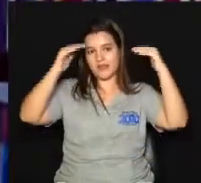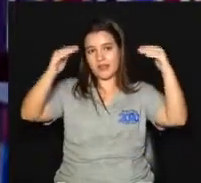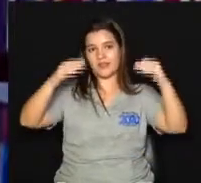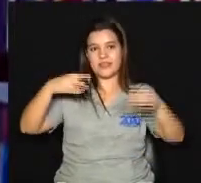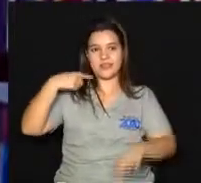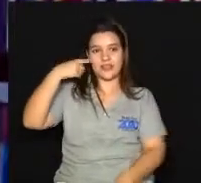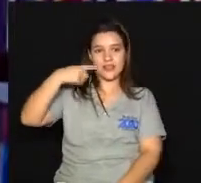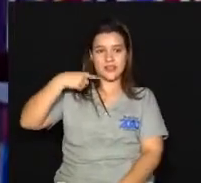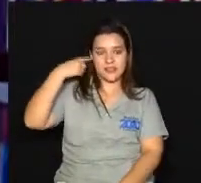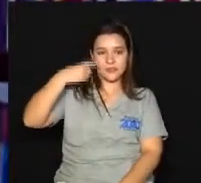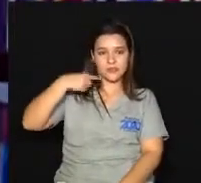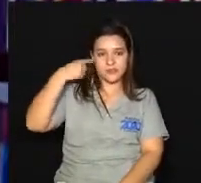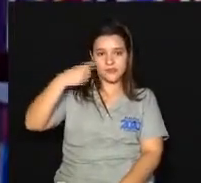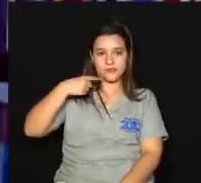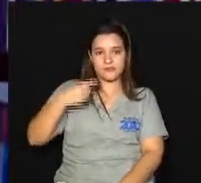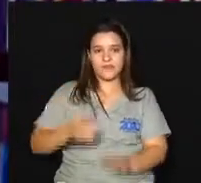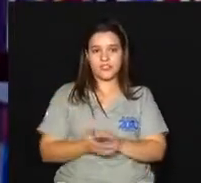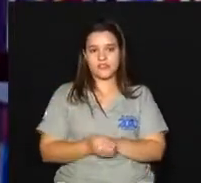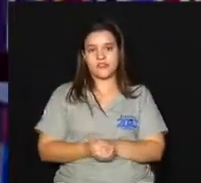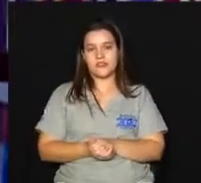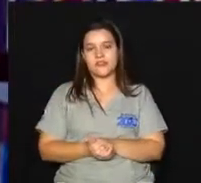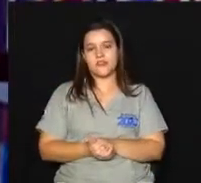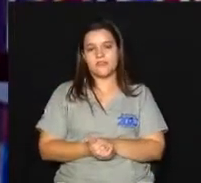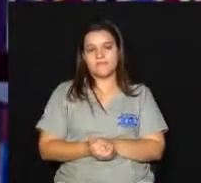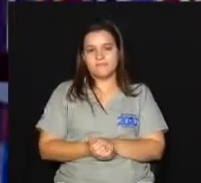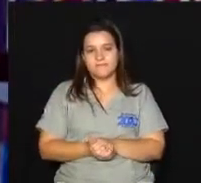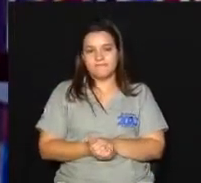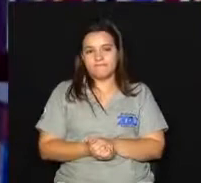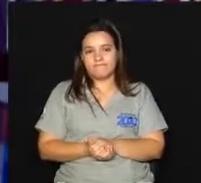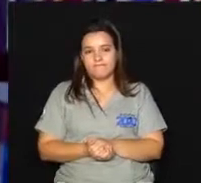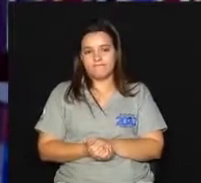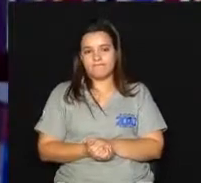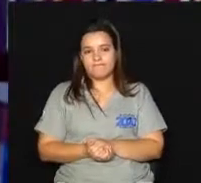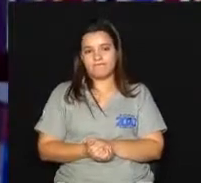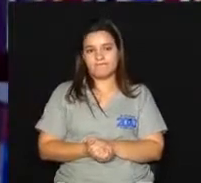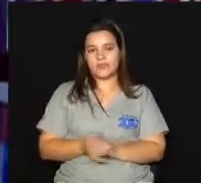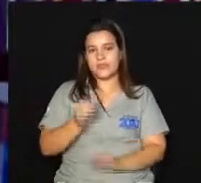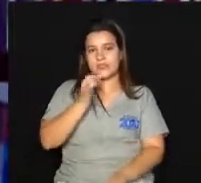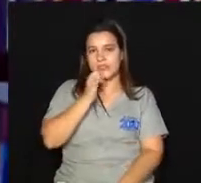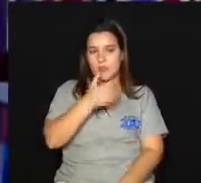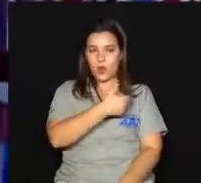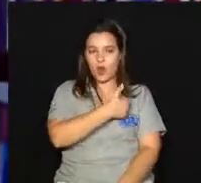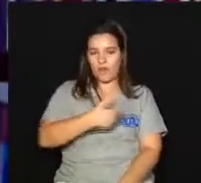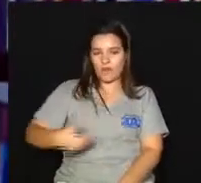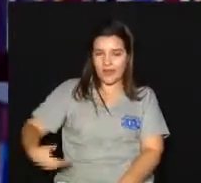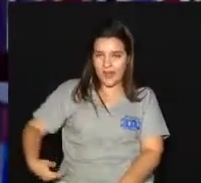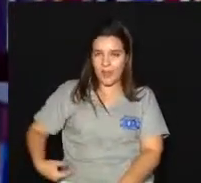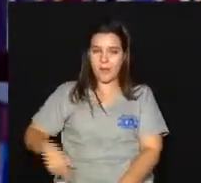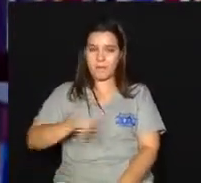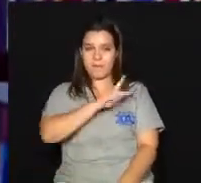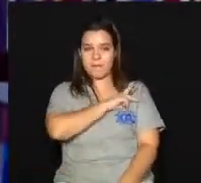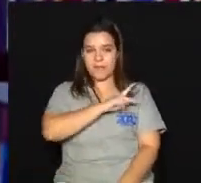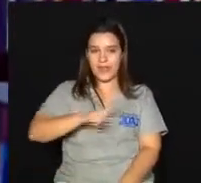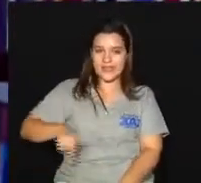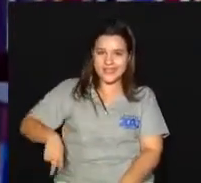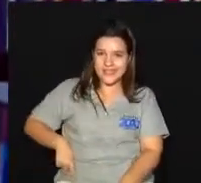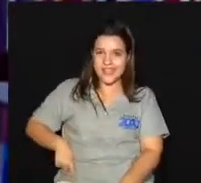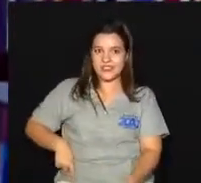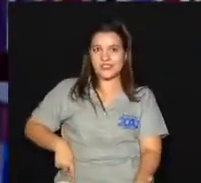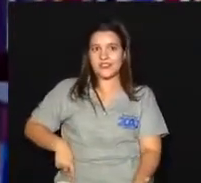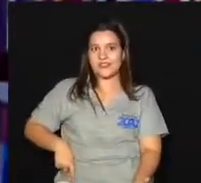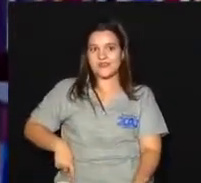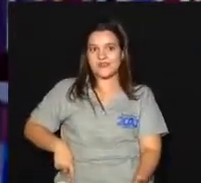dos Deputados, essas dificilmente, ao Executivo, governadores e presidentes da